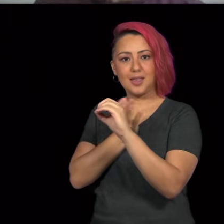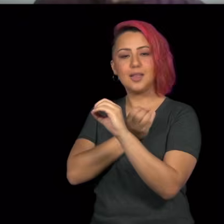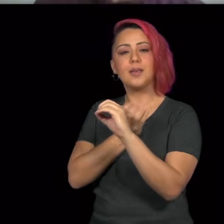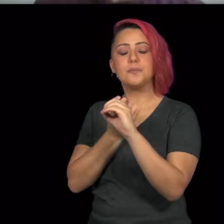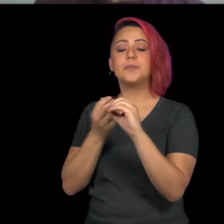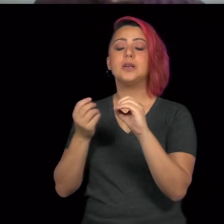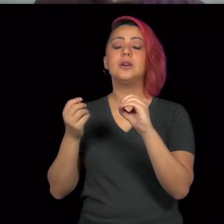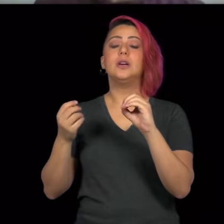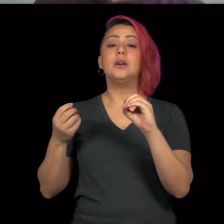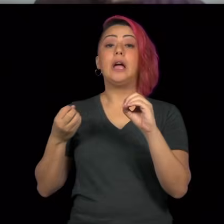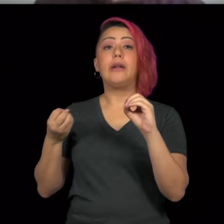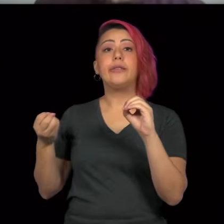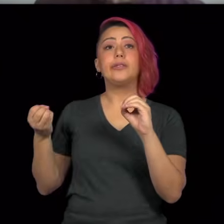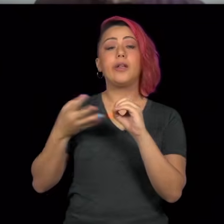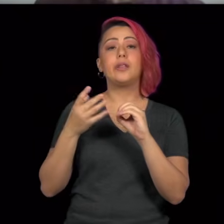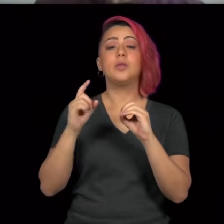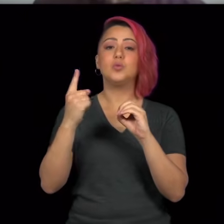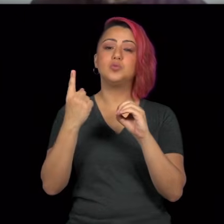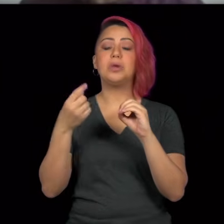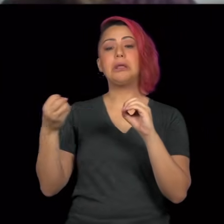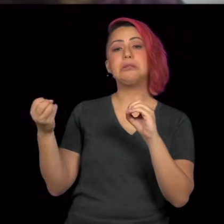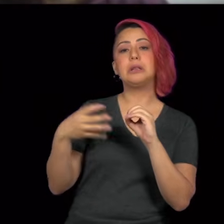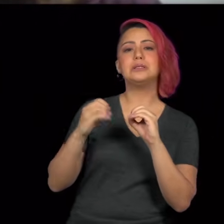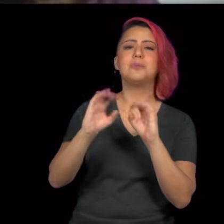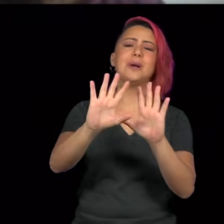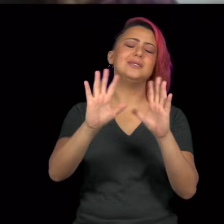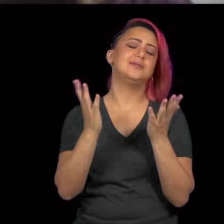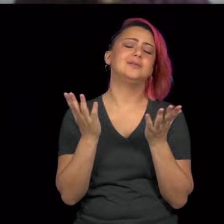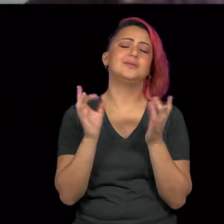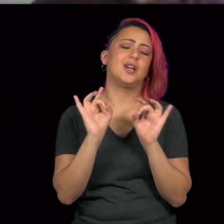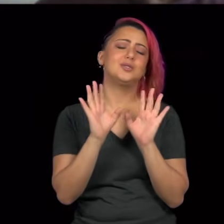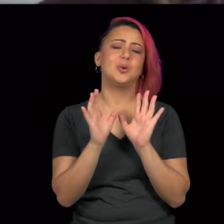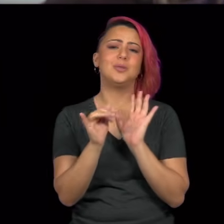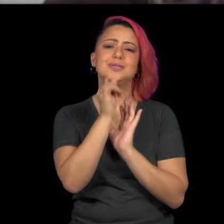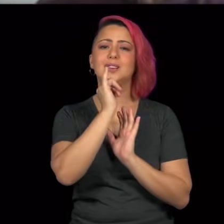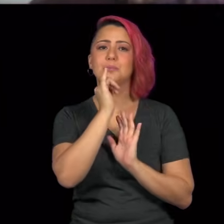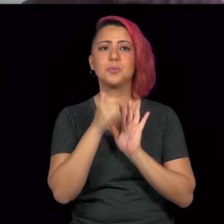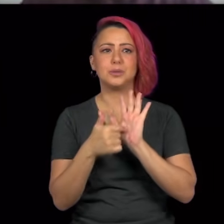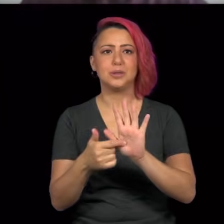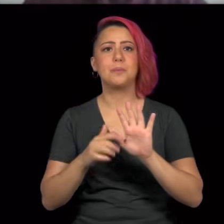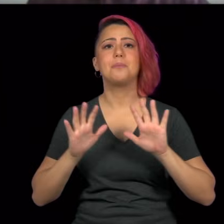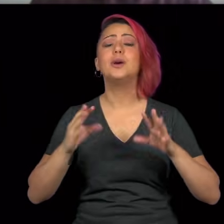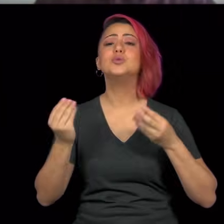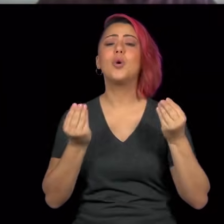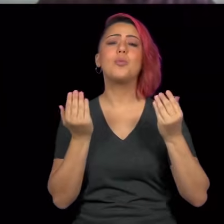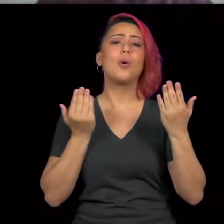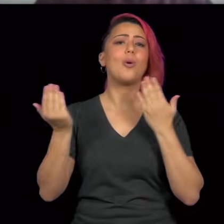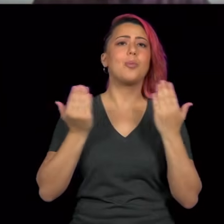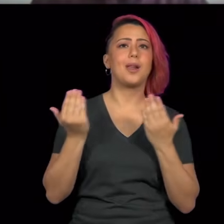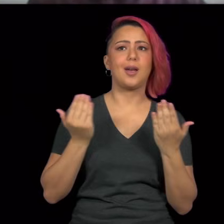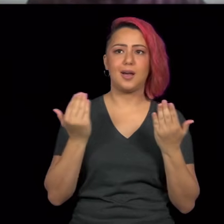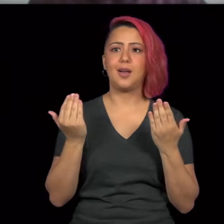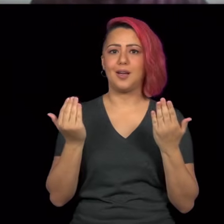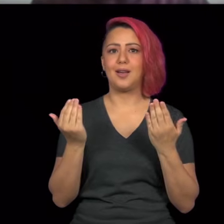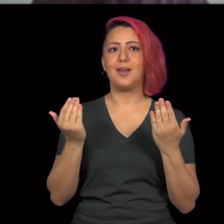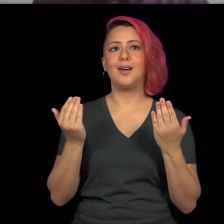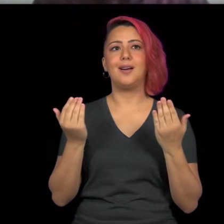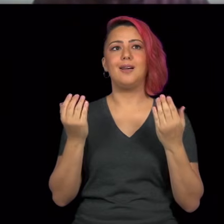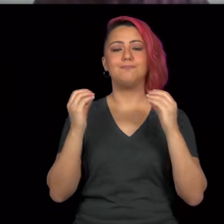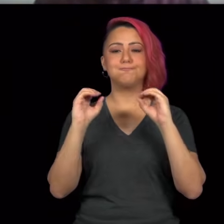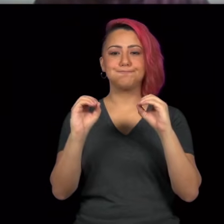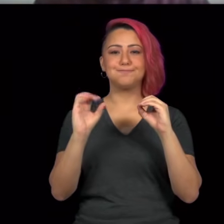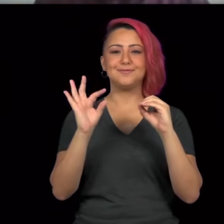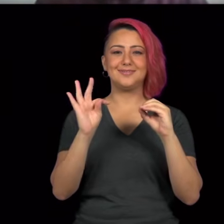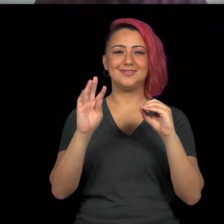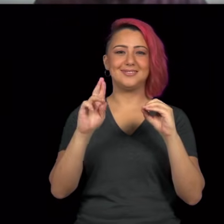0, uma saída 0. Isso não quer dizer muita coisa. Então, como que a gente pode combinar, né, o transistor para ter algum tipo de